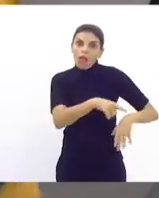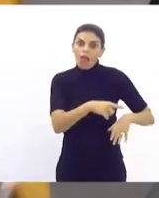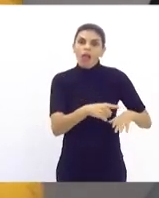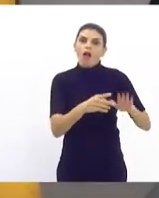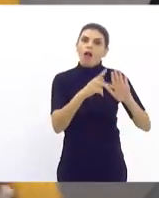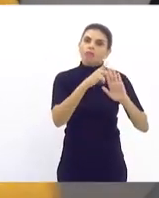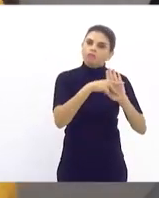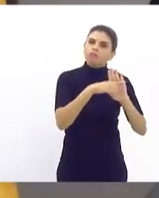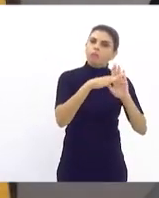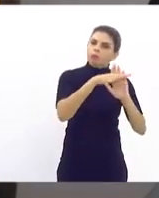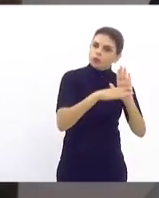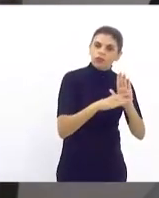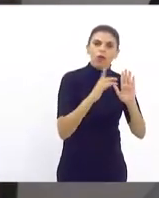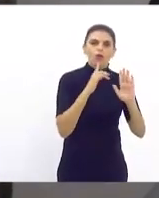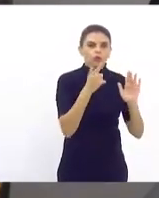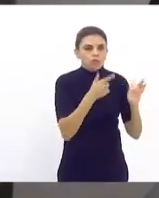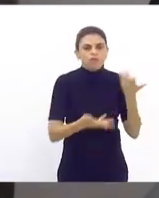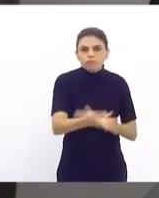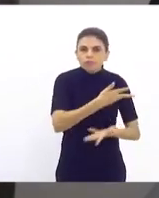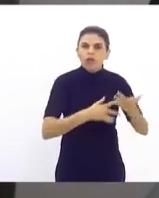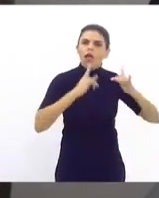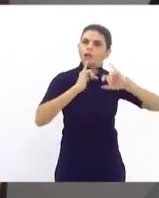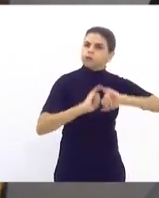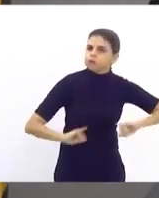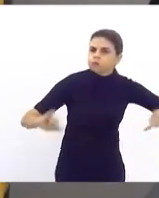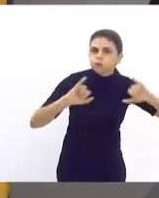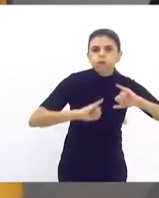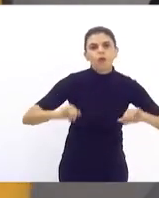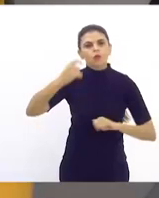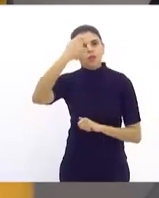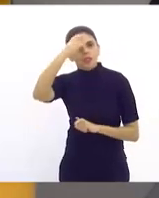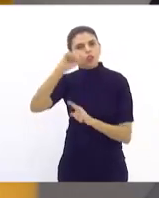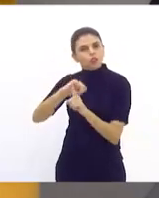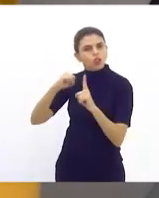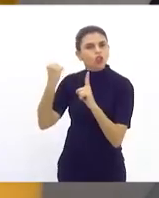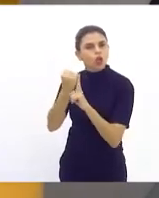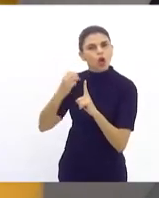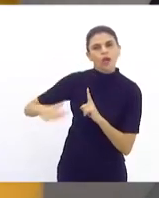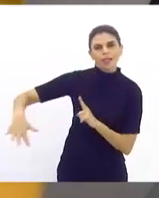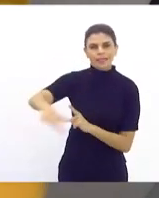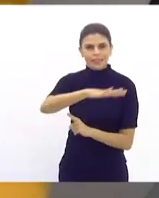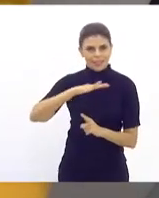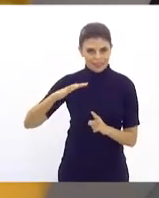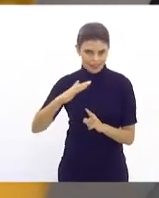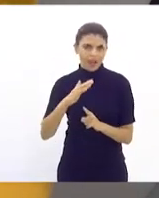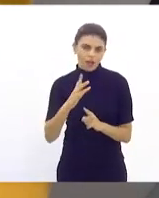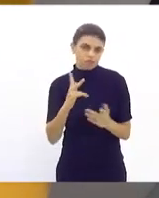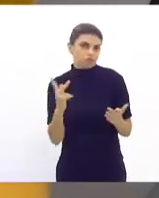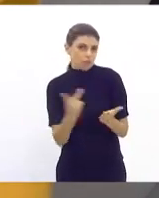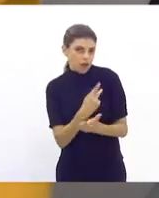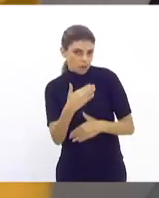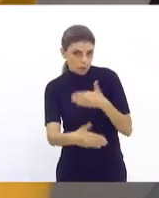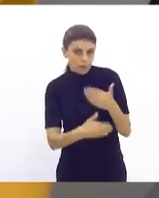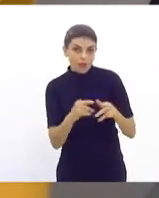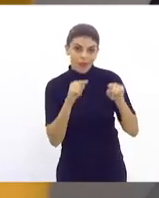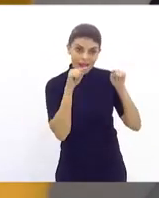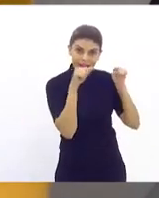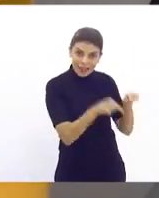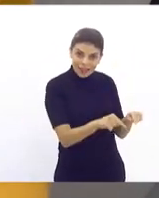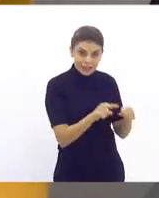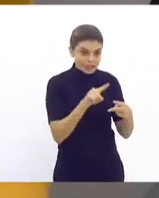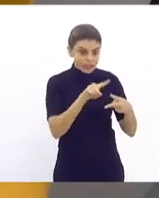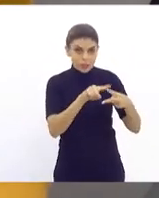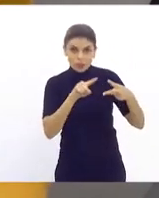programa dialogasse com isso, né? Com campanhas educativas para a sociedade, quando for esse o caso. Mas nesse caso desses